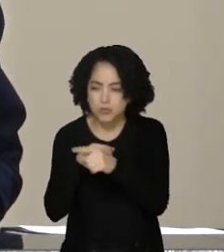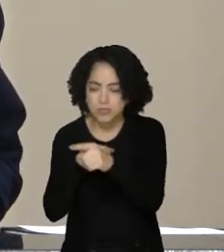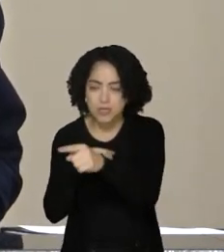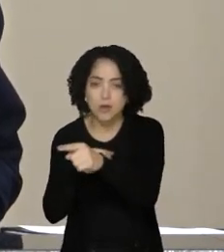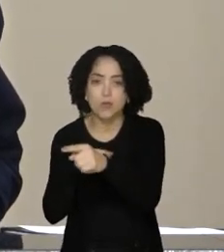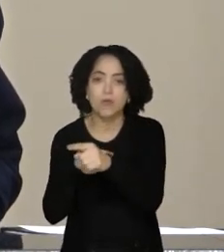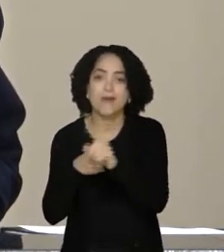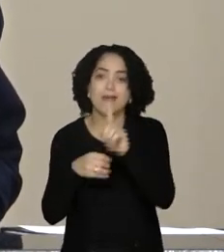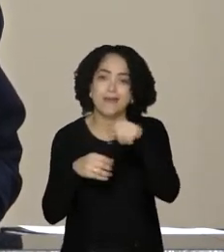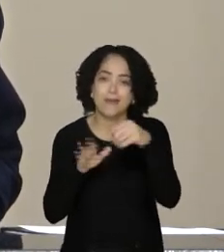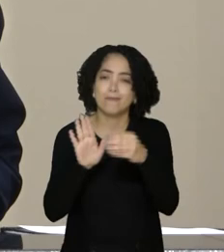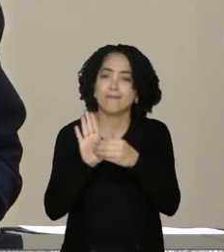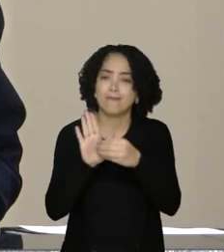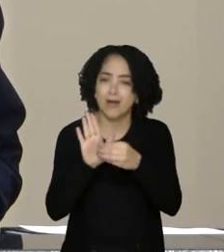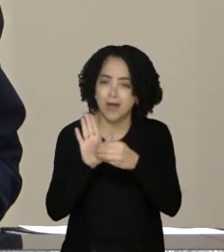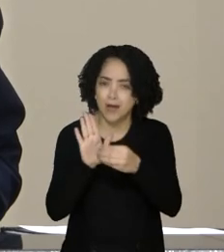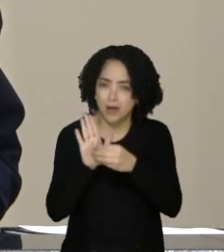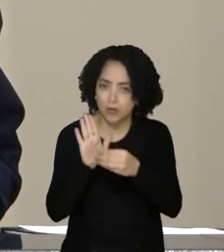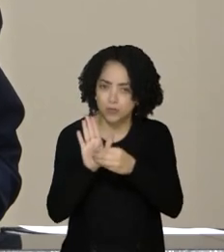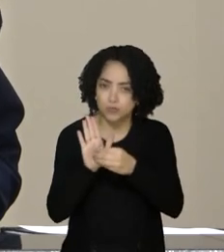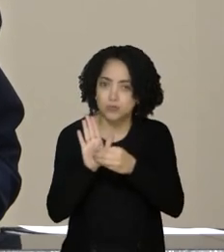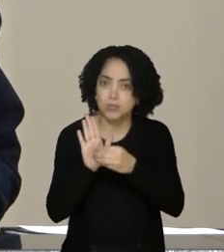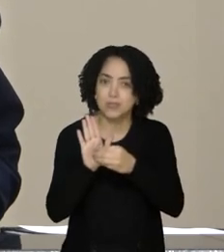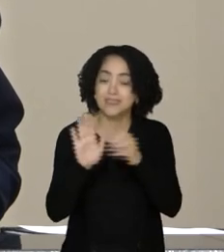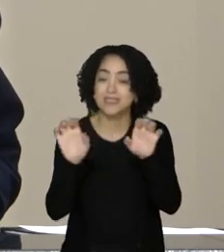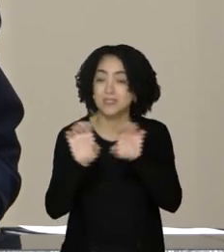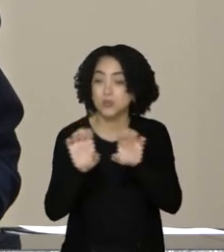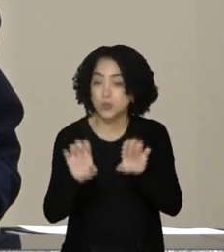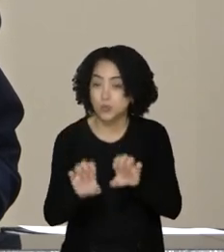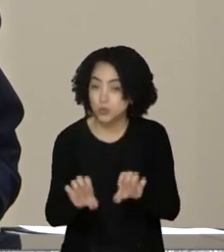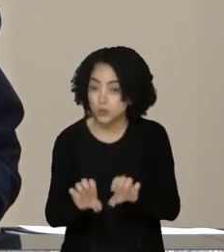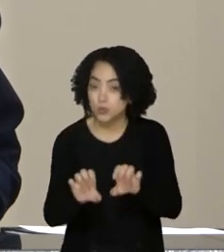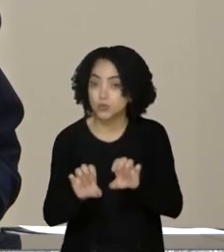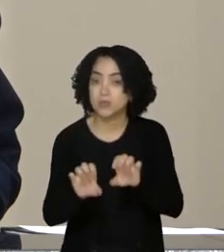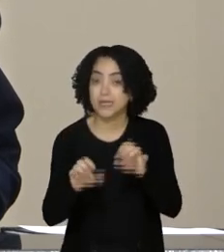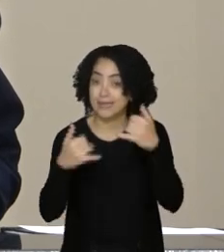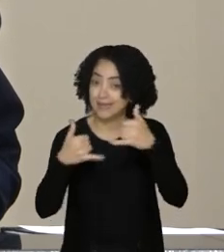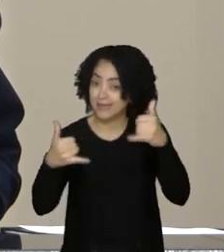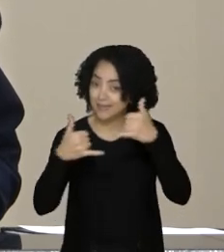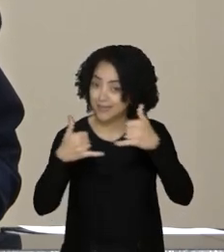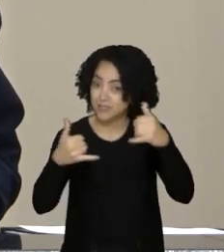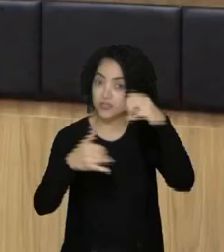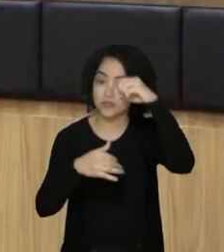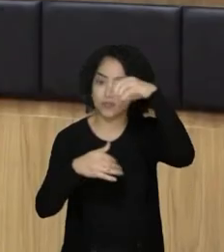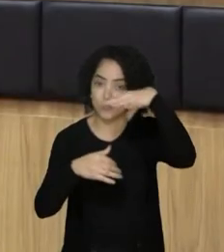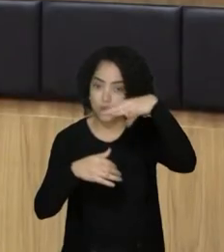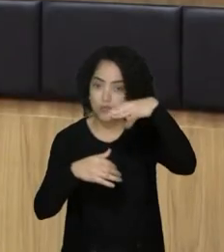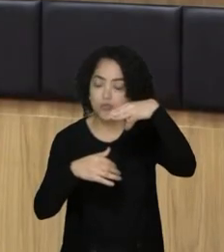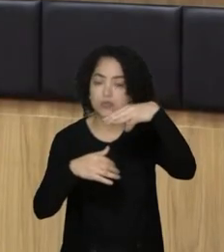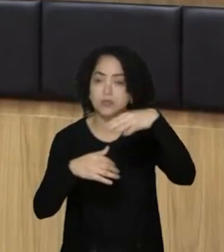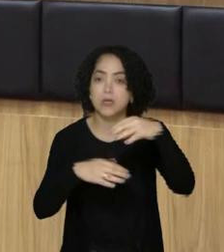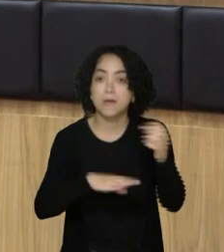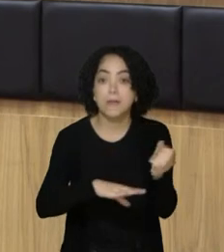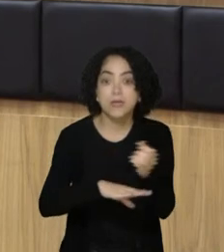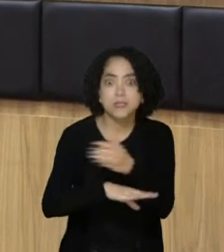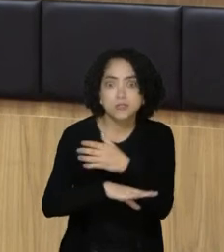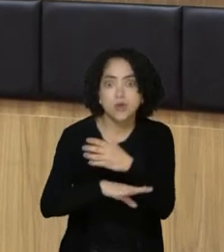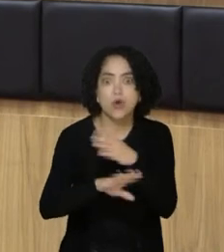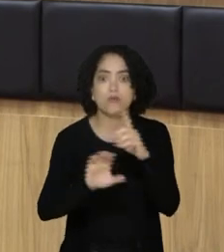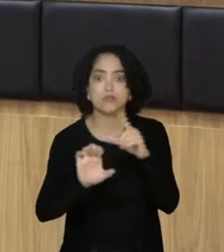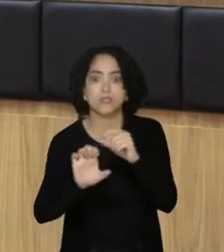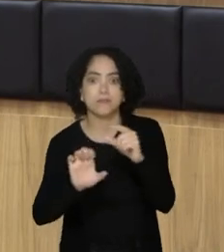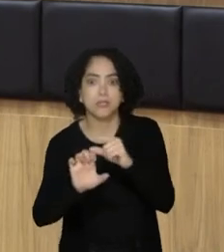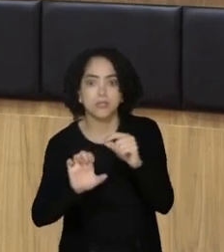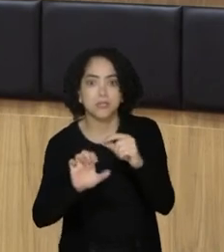a falta de estrutura de energia elétrica para novos Empreendimentos empresariais